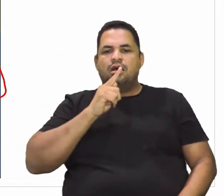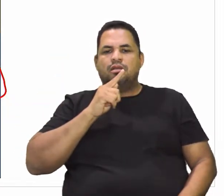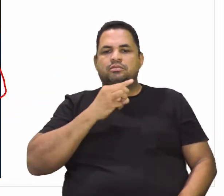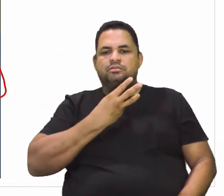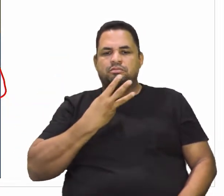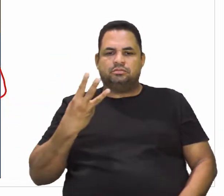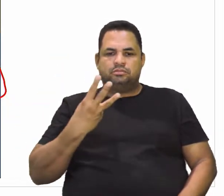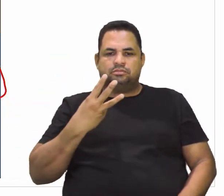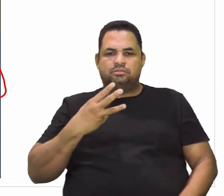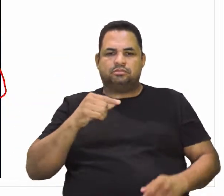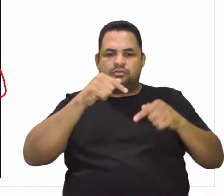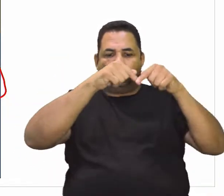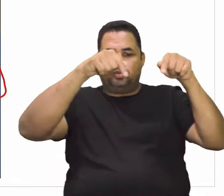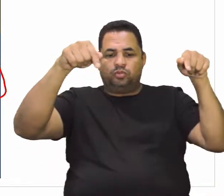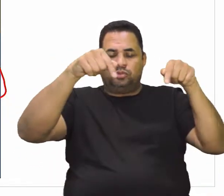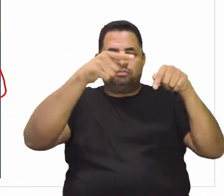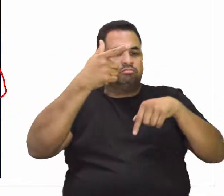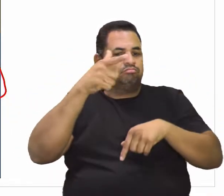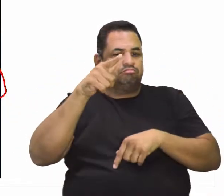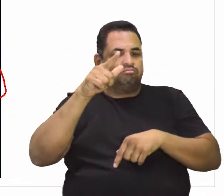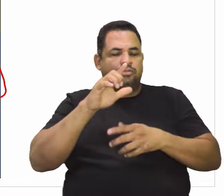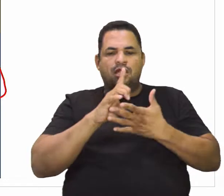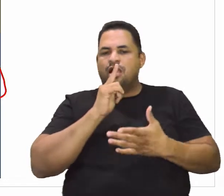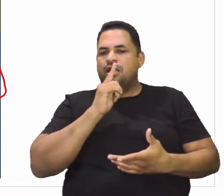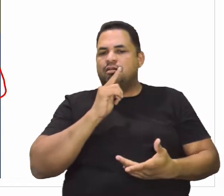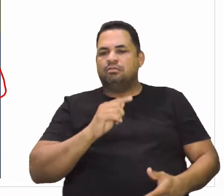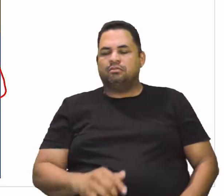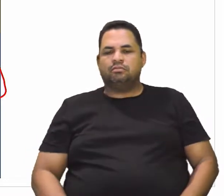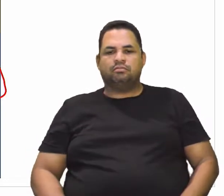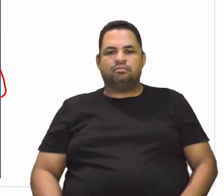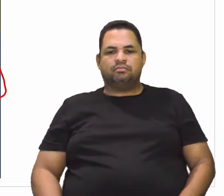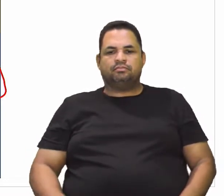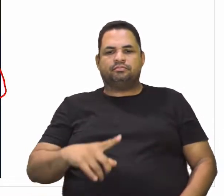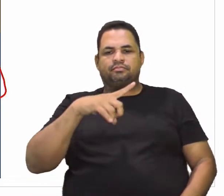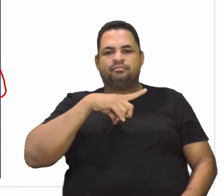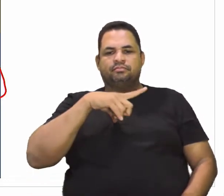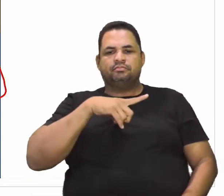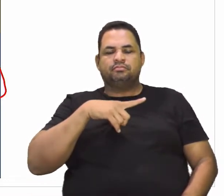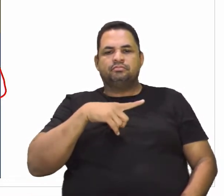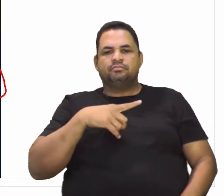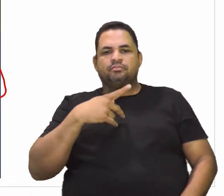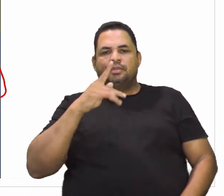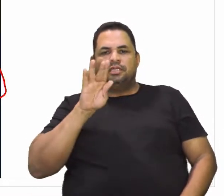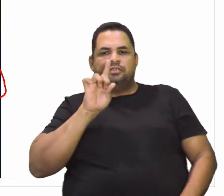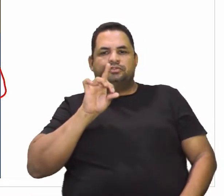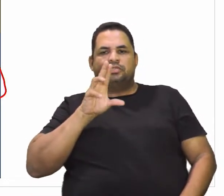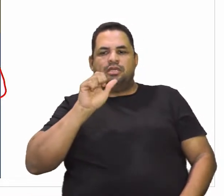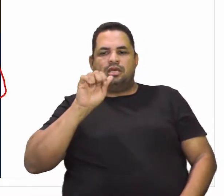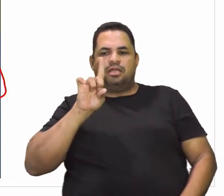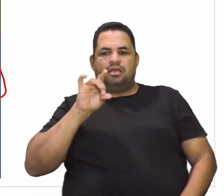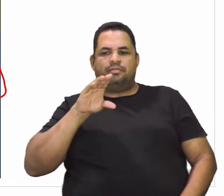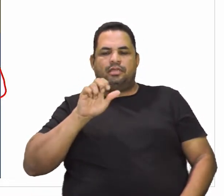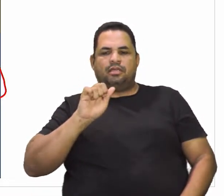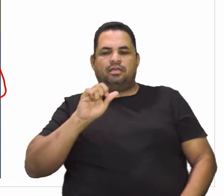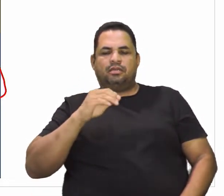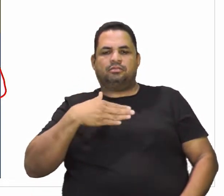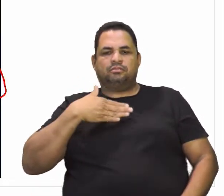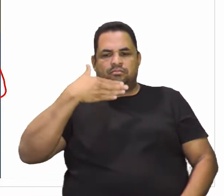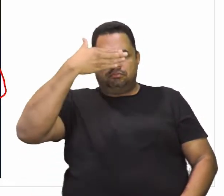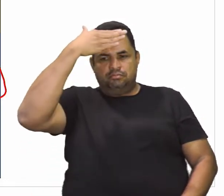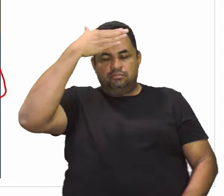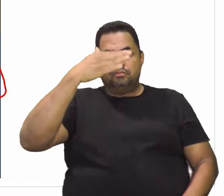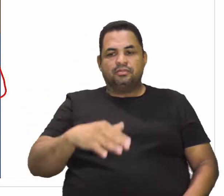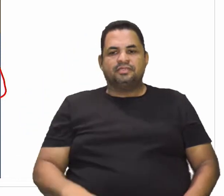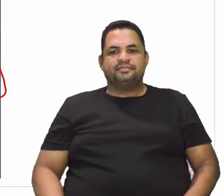lados e um lado ligado ao continente é chamado de península. E aí nós temos a Península Arábica. A Península